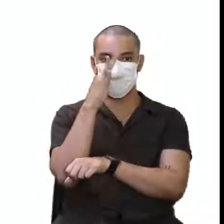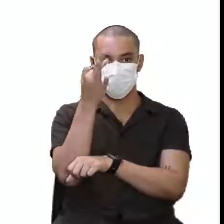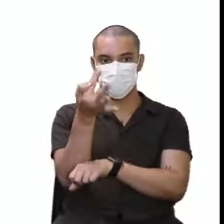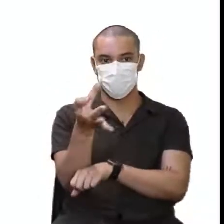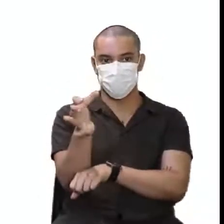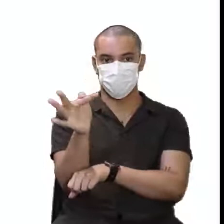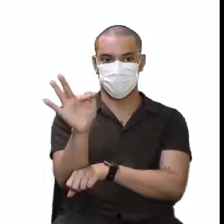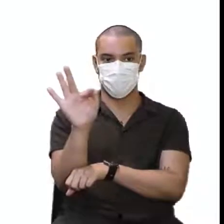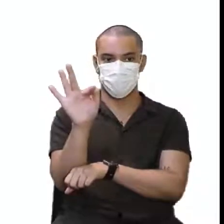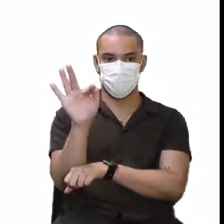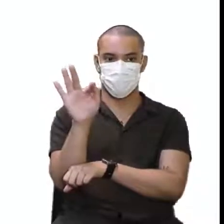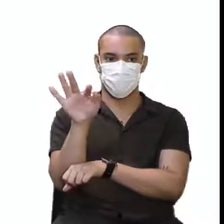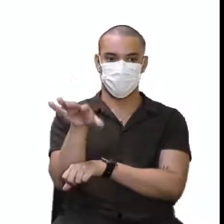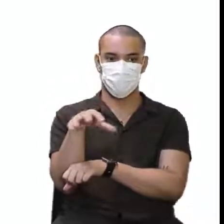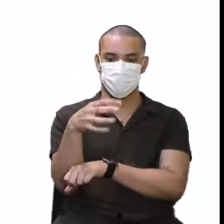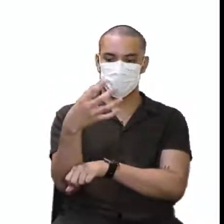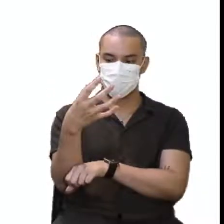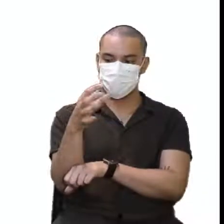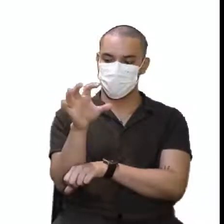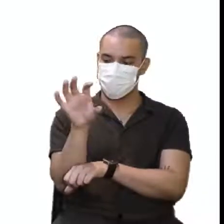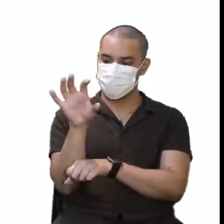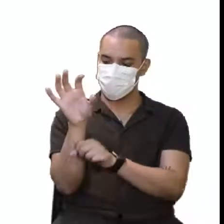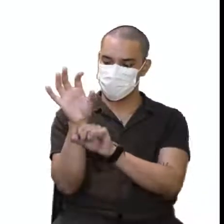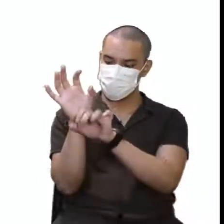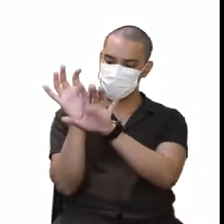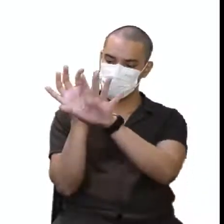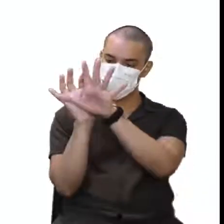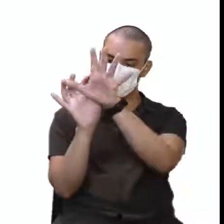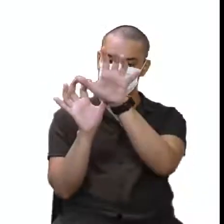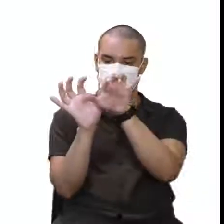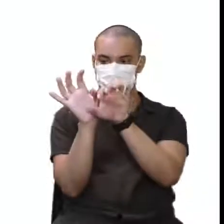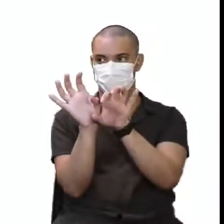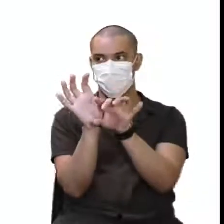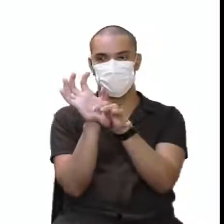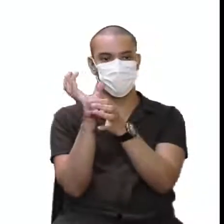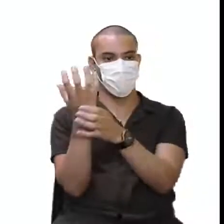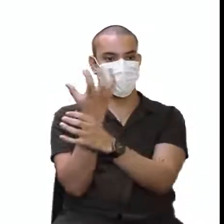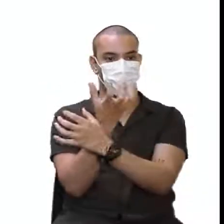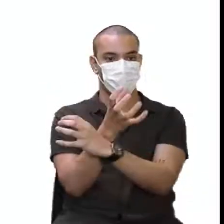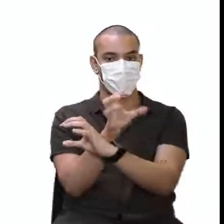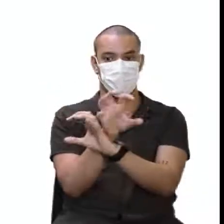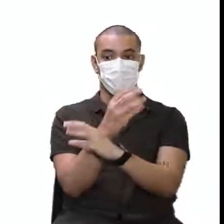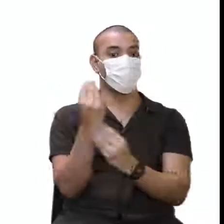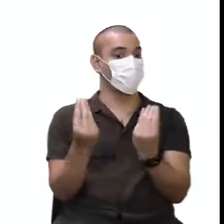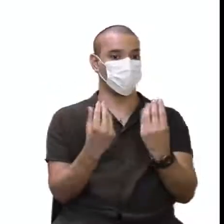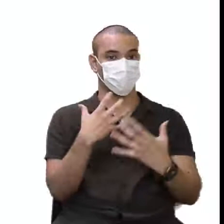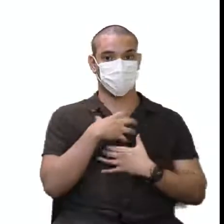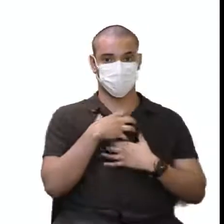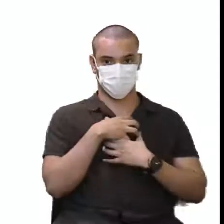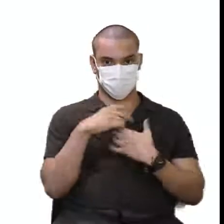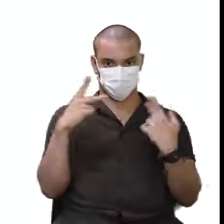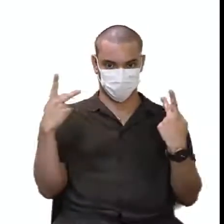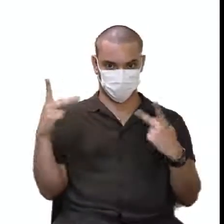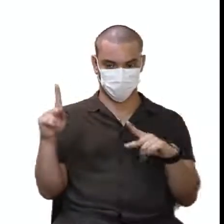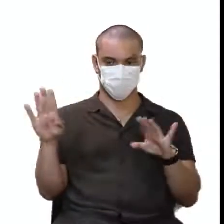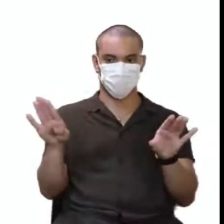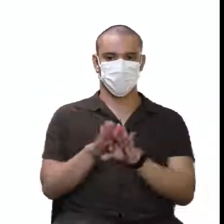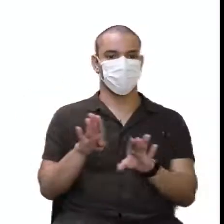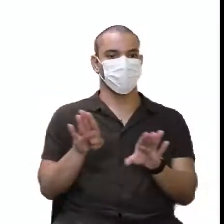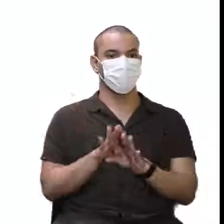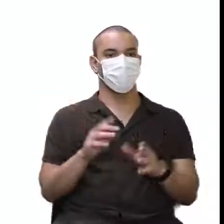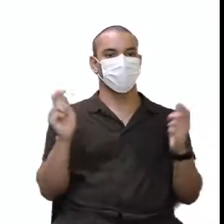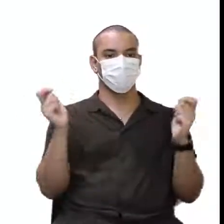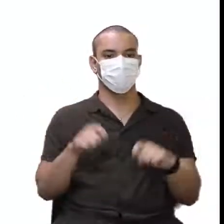fosse a axila da planta mesmo. Fica entre o caule e a folha ali, tá? Por isso que é chamado de axial. E aí a gente viu também